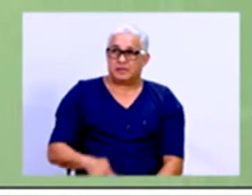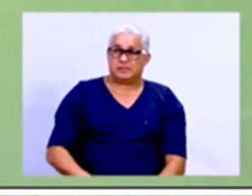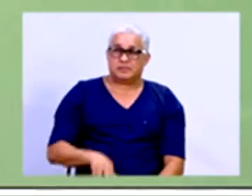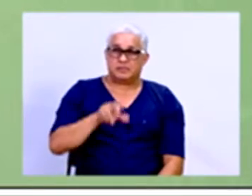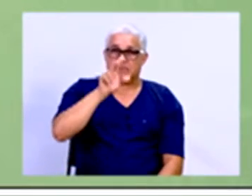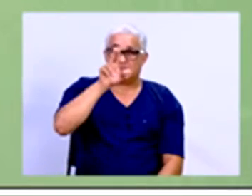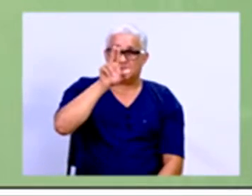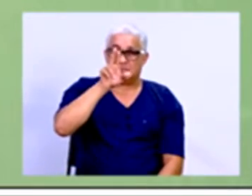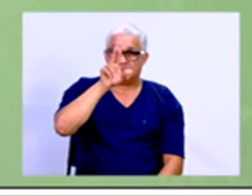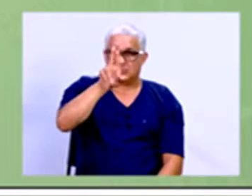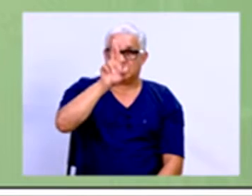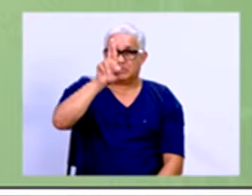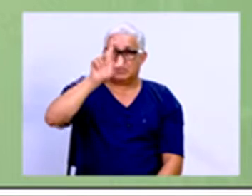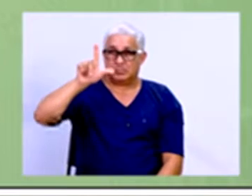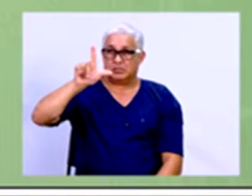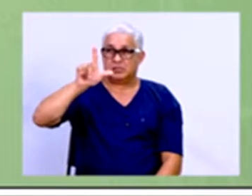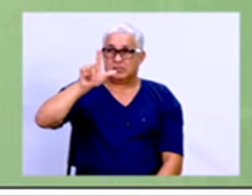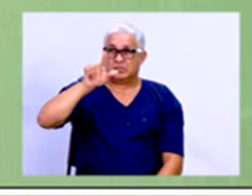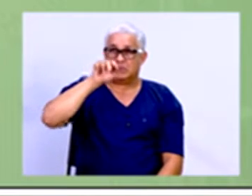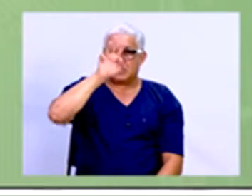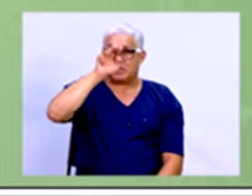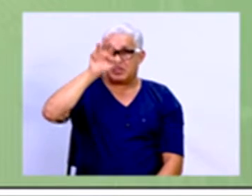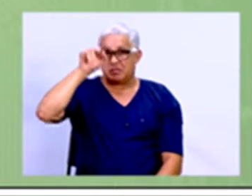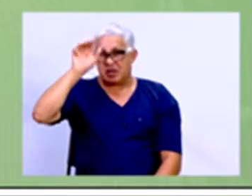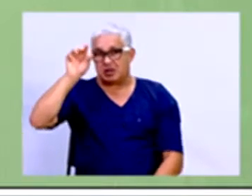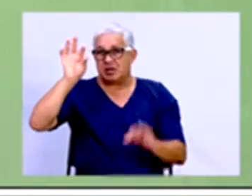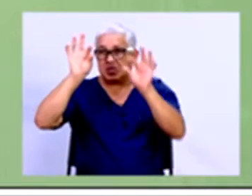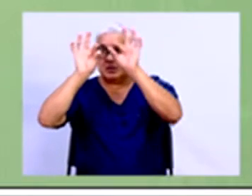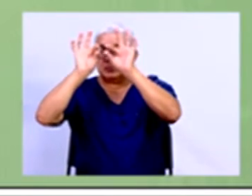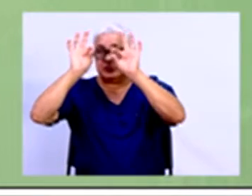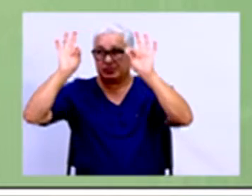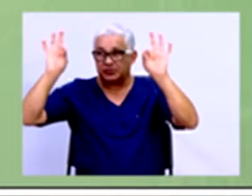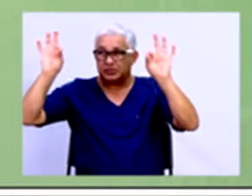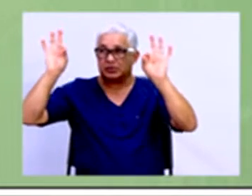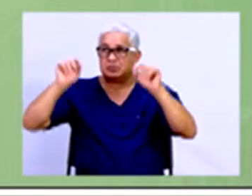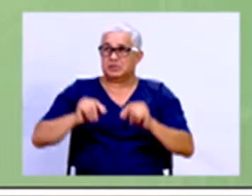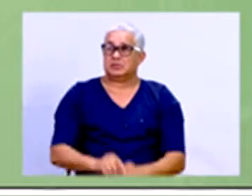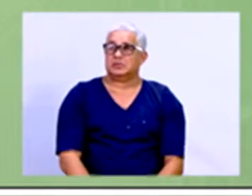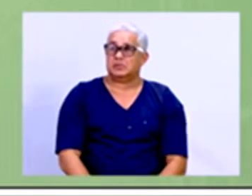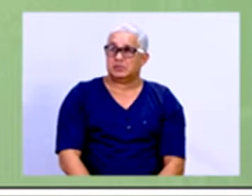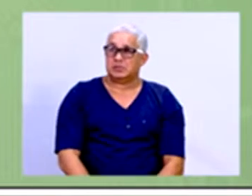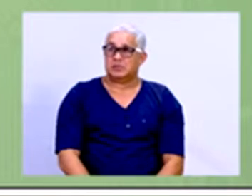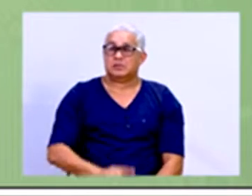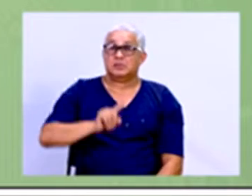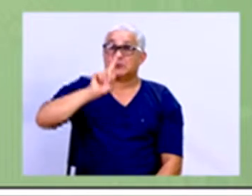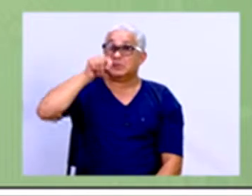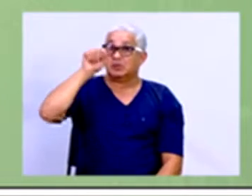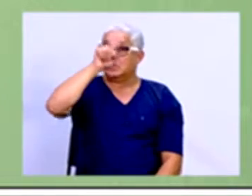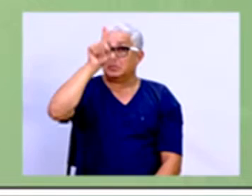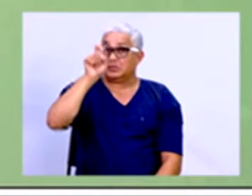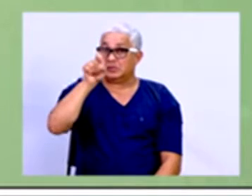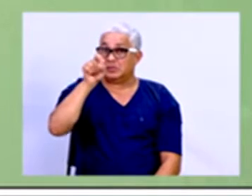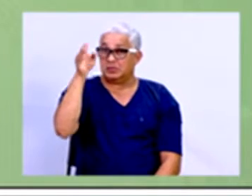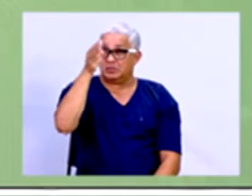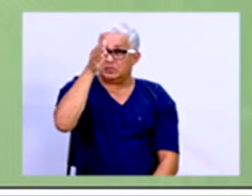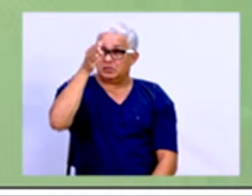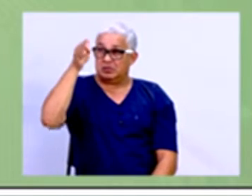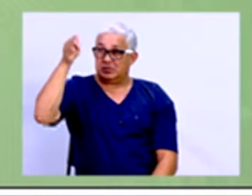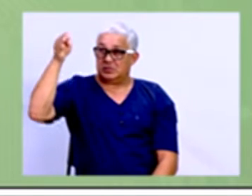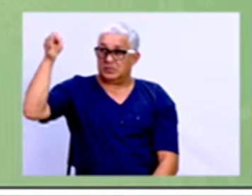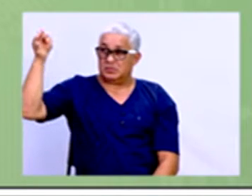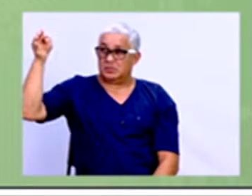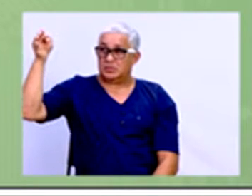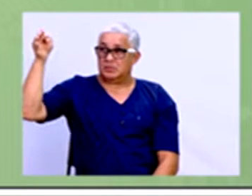URL, certo? Que seria até essa página aqui, cons.php. A partir desse sinal de interrogação, a partir daqui,